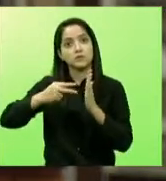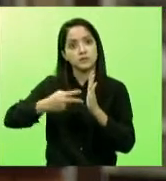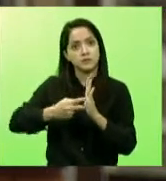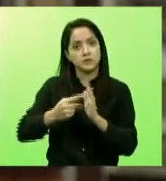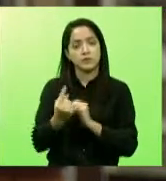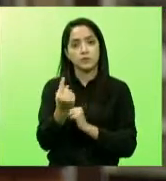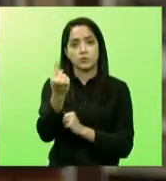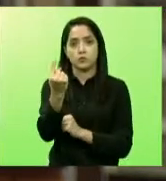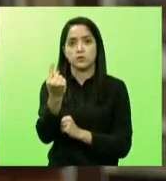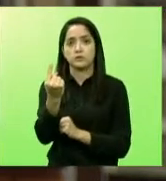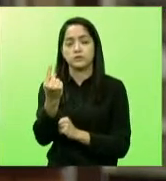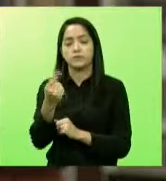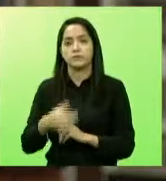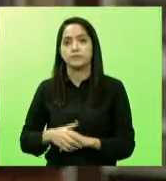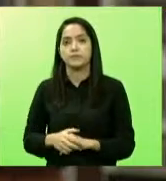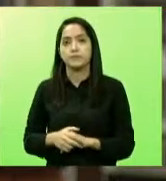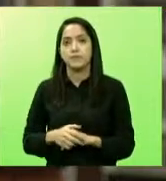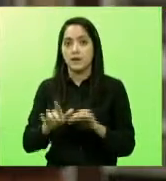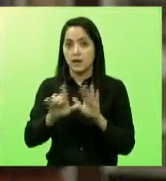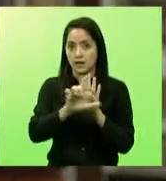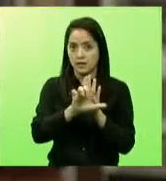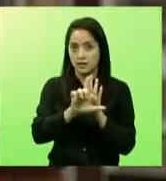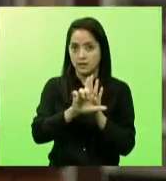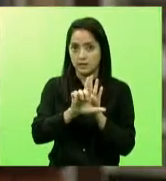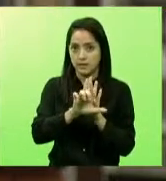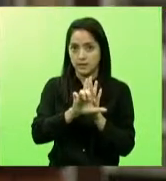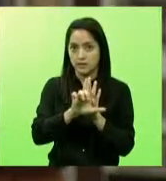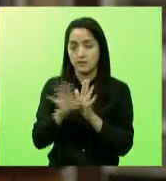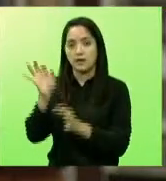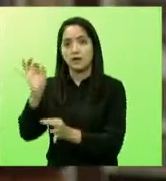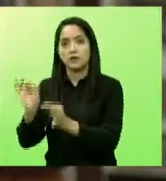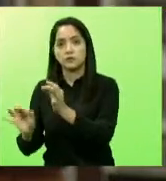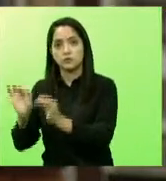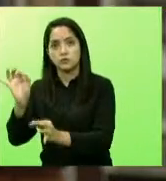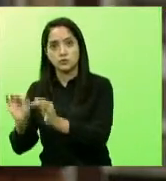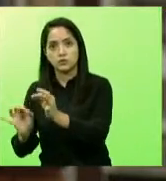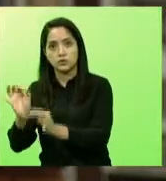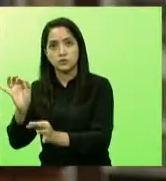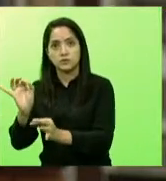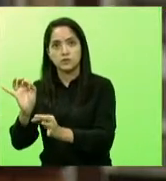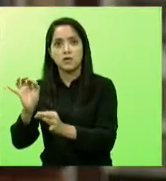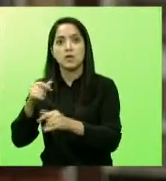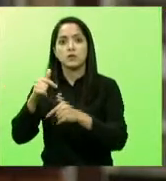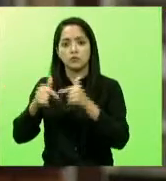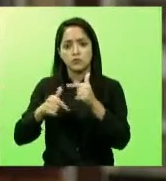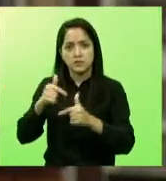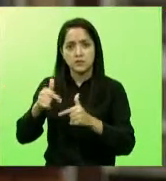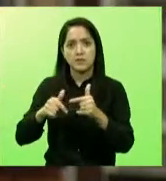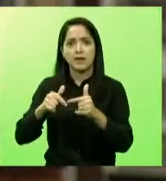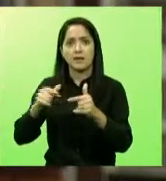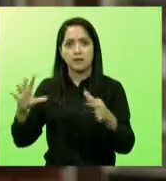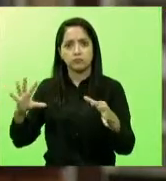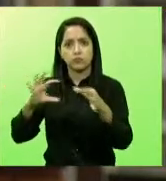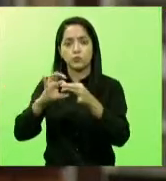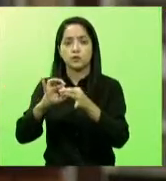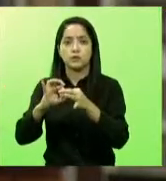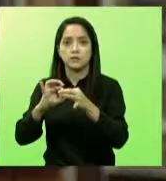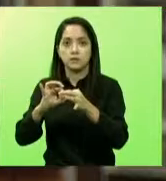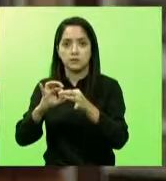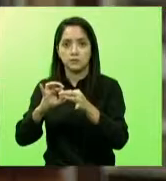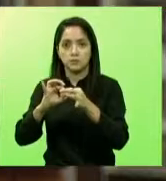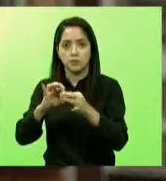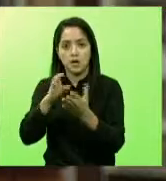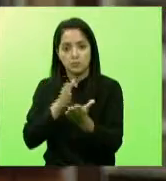significado único, onde a lei e a justiça elas consigam trabalhar em pé de igualdade e sigam